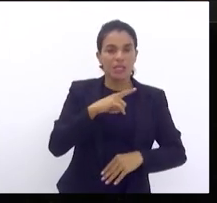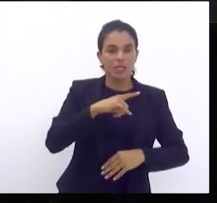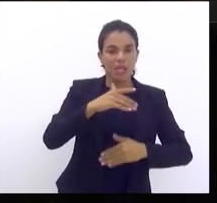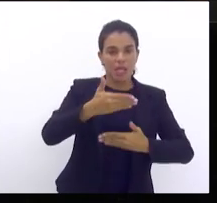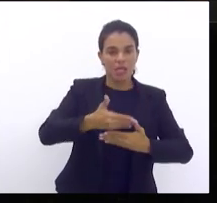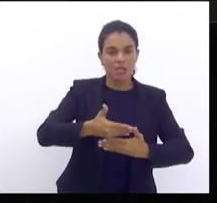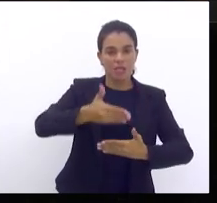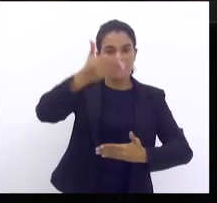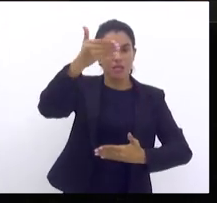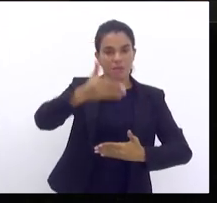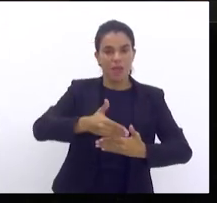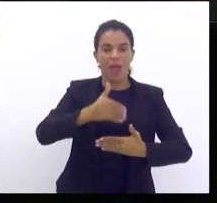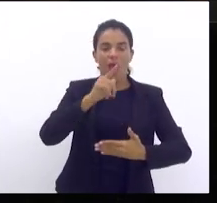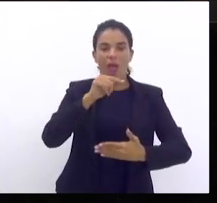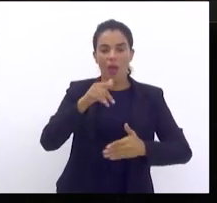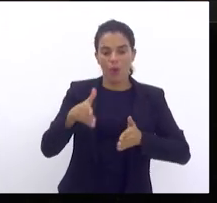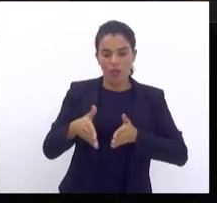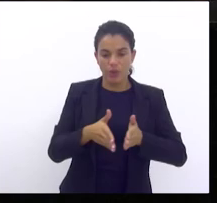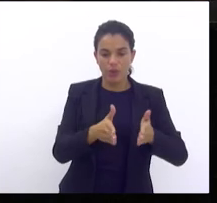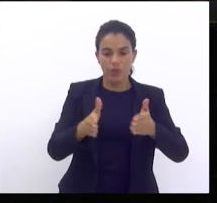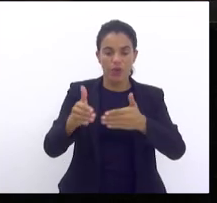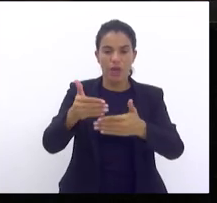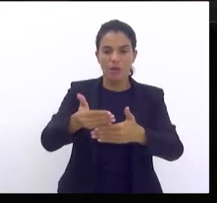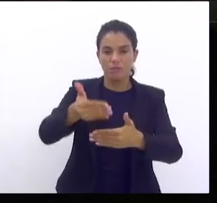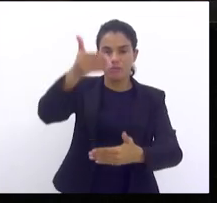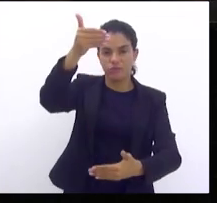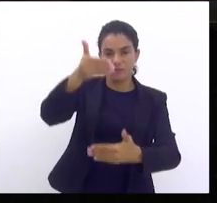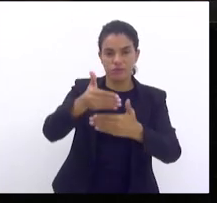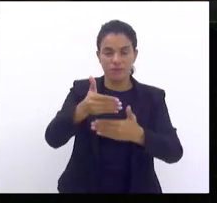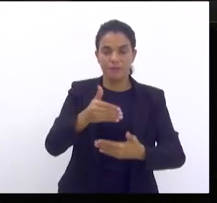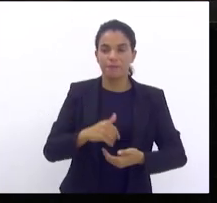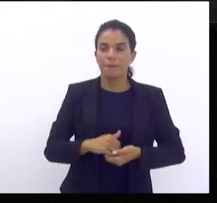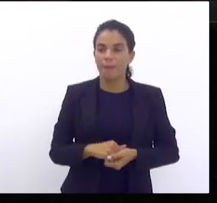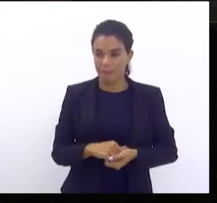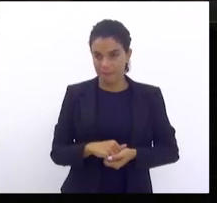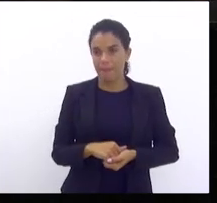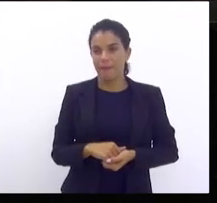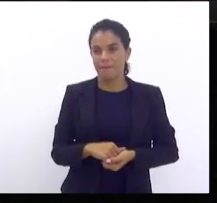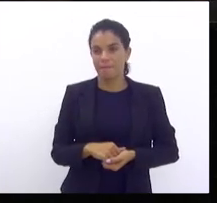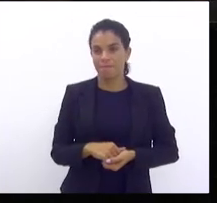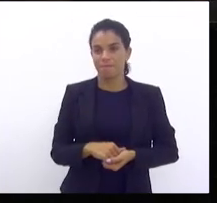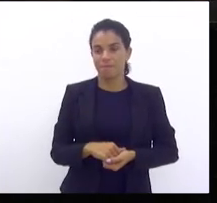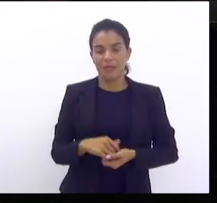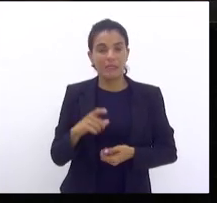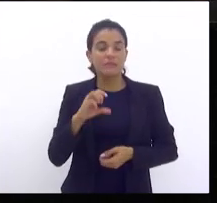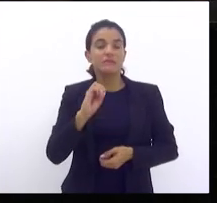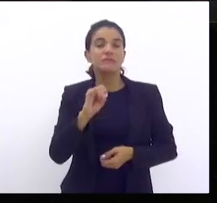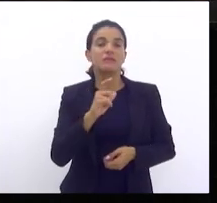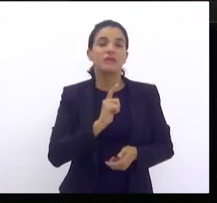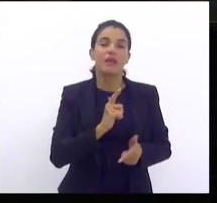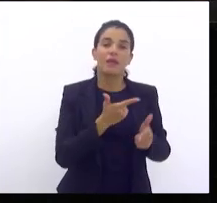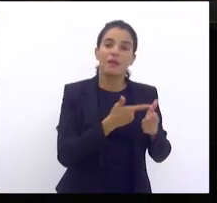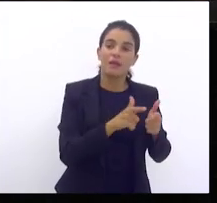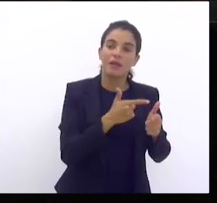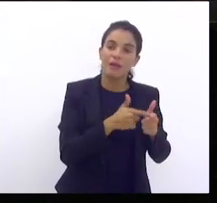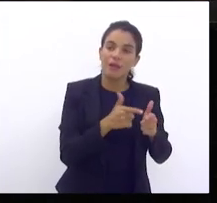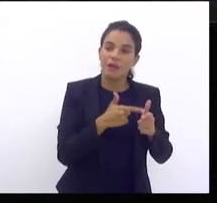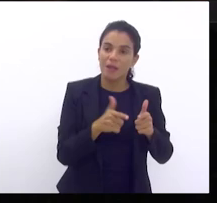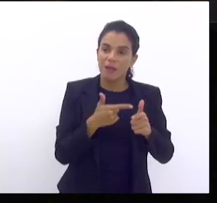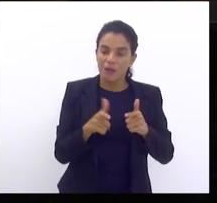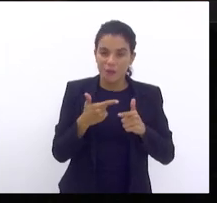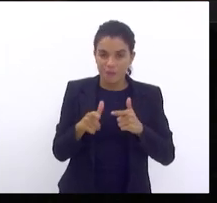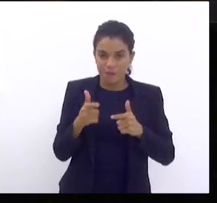vistorias constantes e se elas tiverem com problemas seus